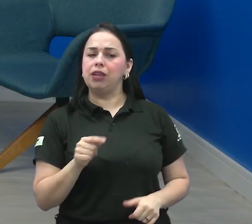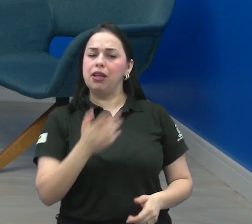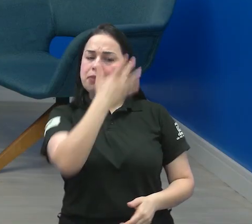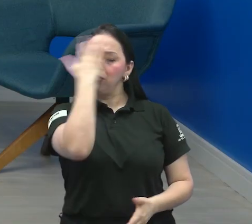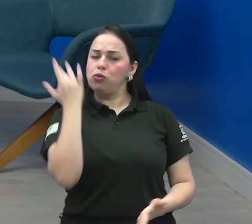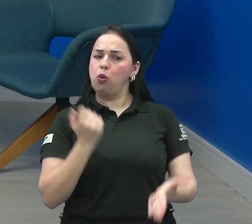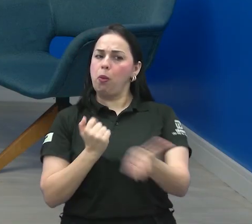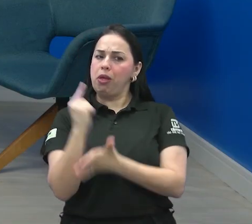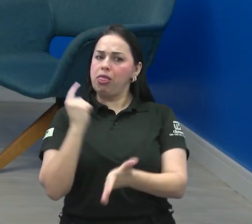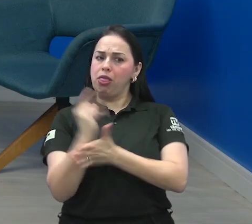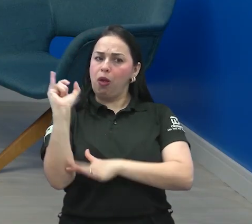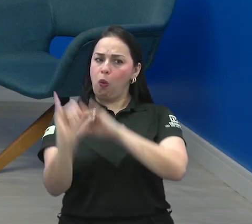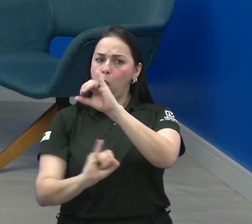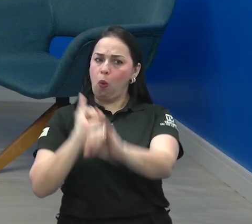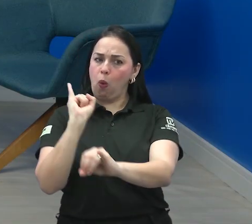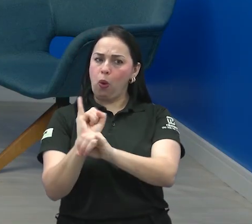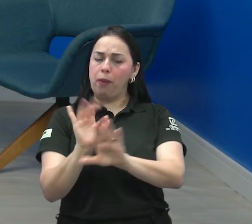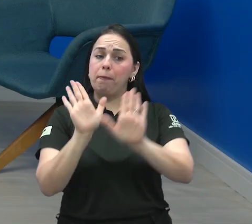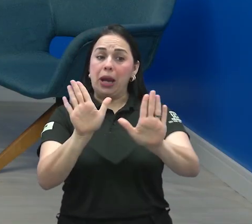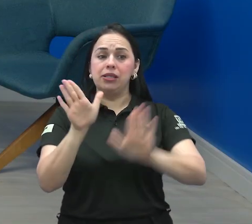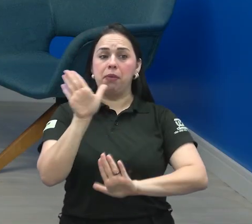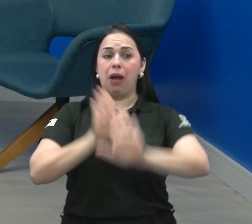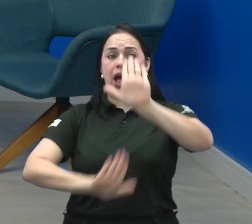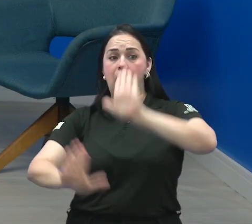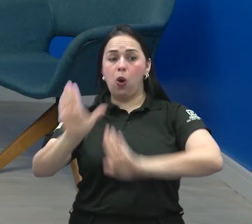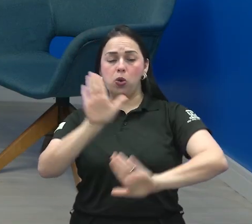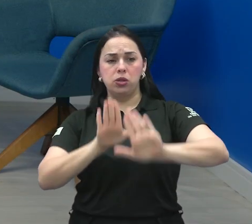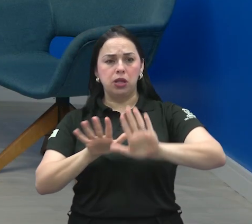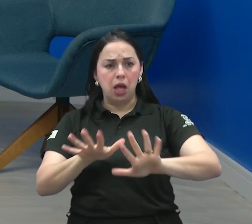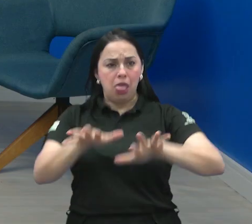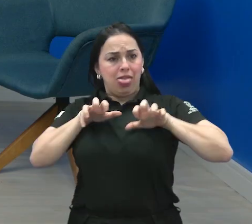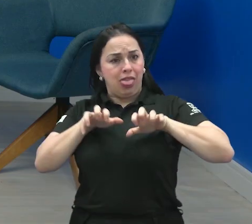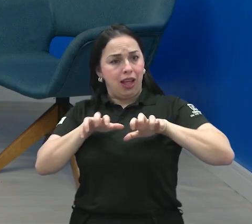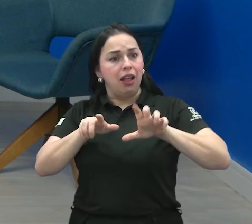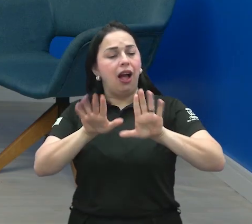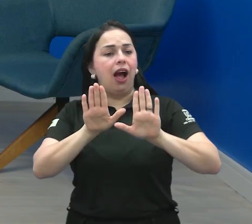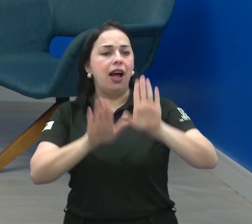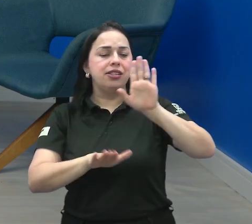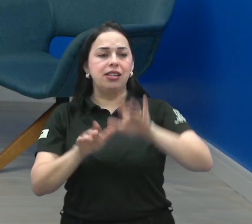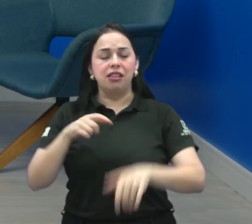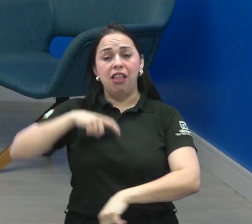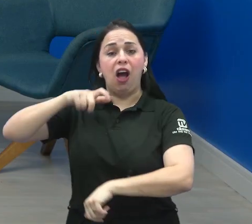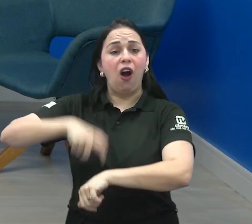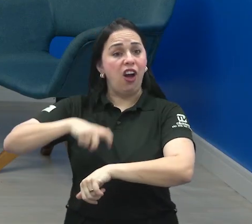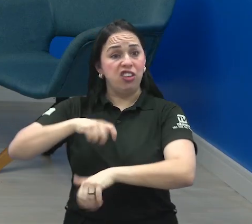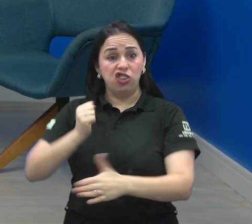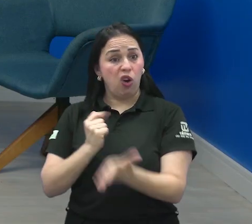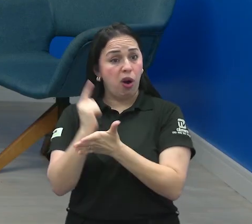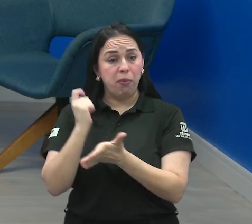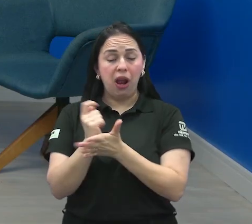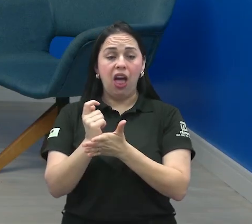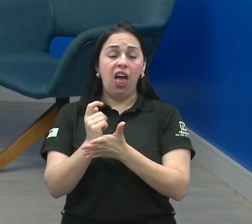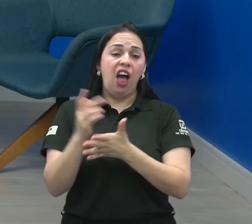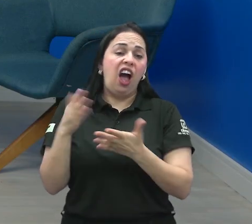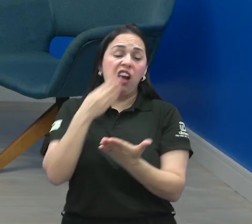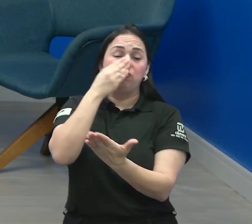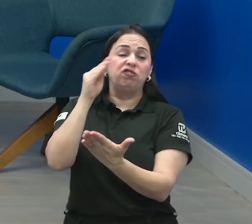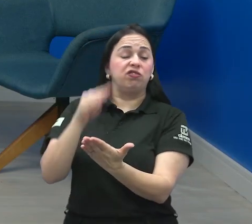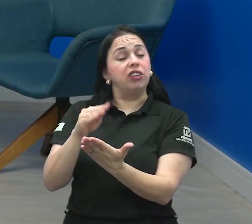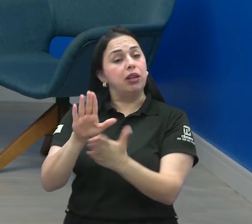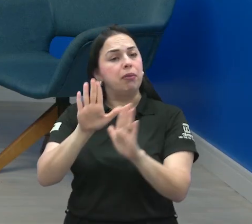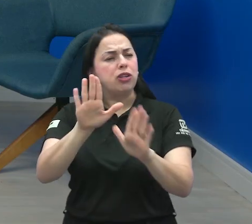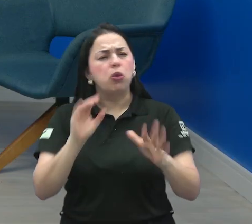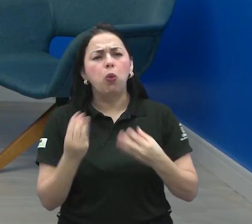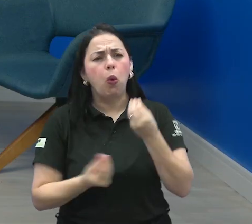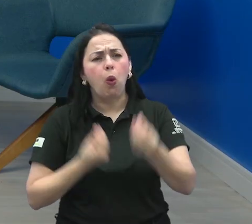relações de consumo online exigem muitos cuidados que nem sempre são levados a sério na hora da compra. Como a gente pode se